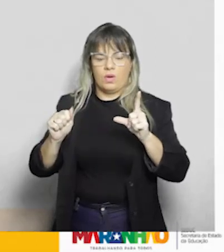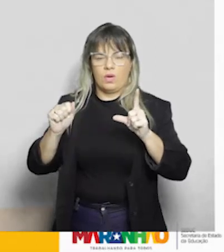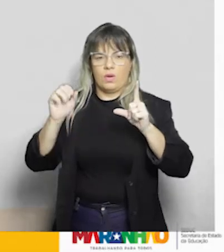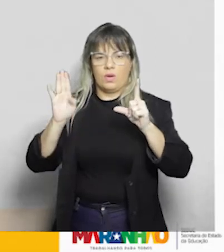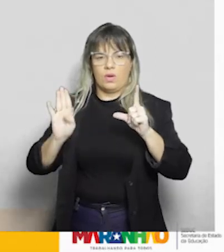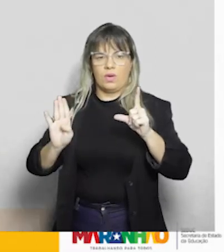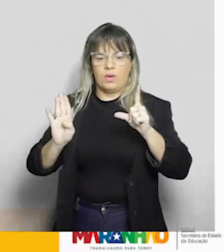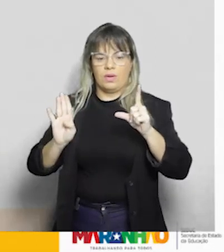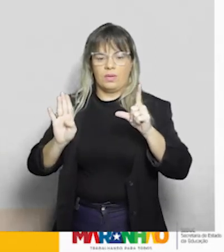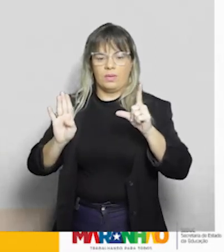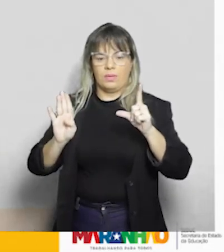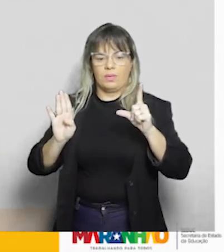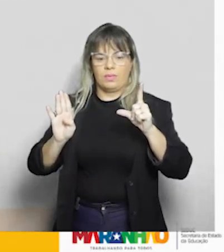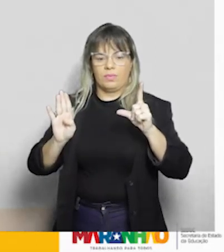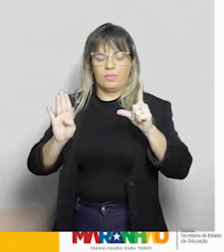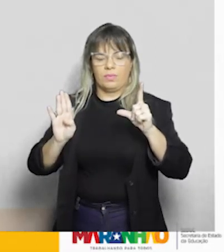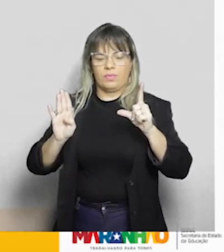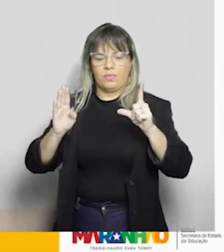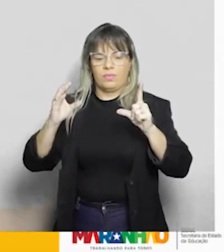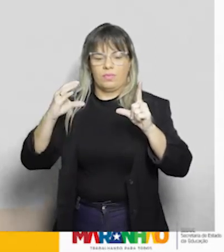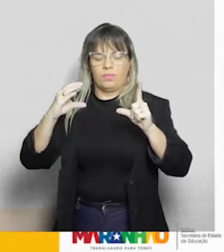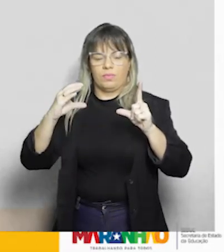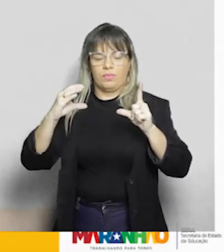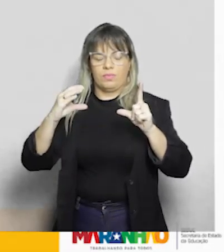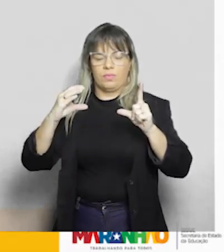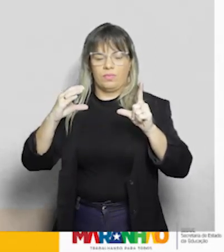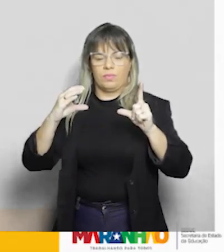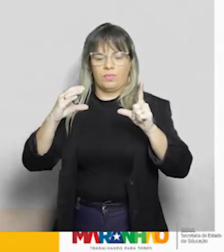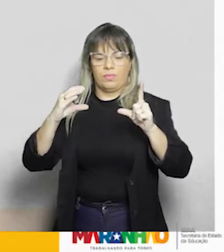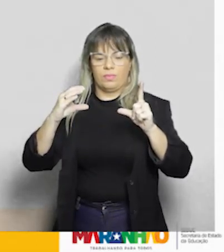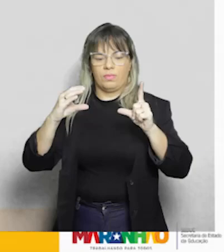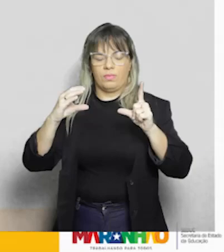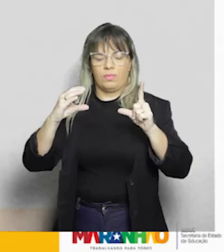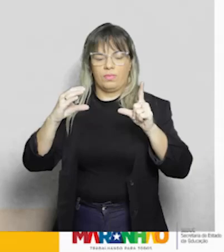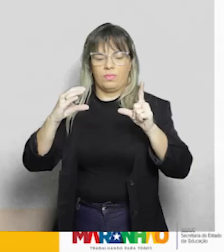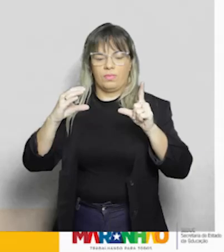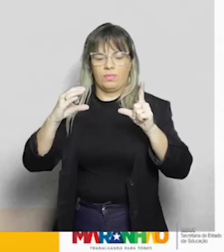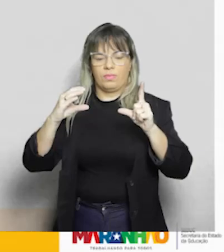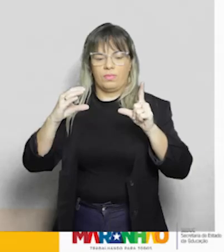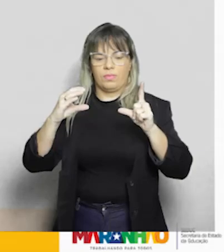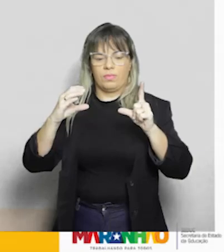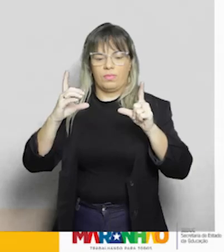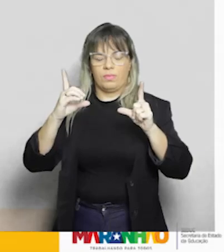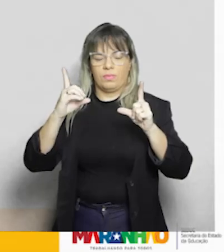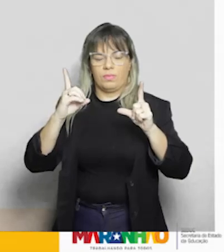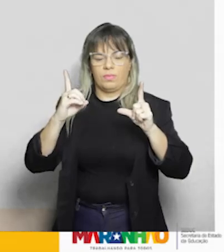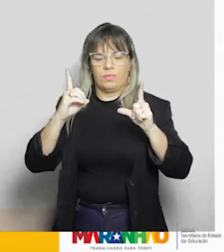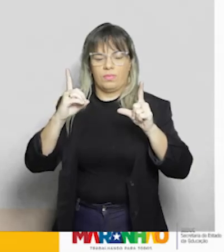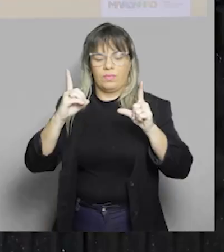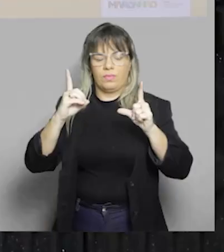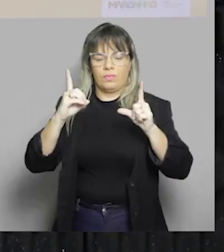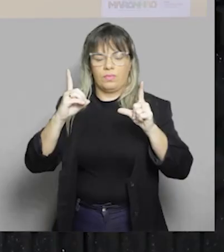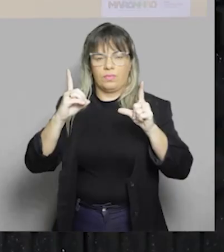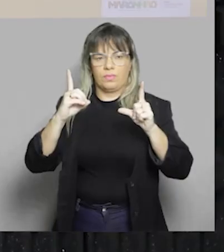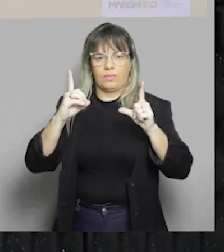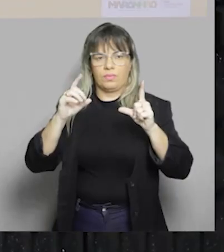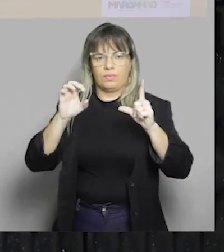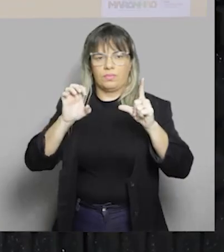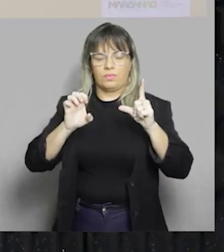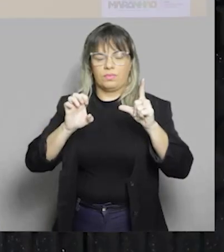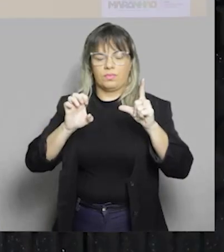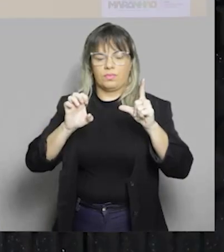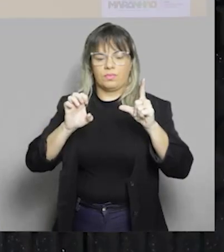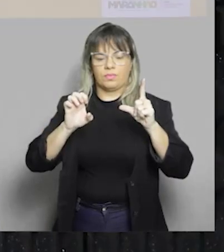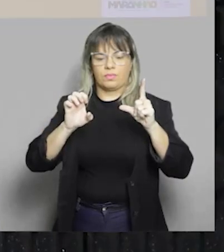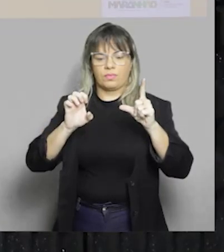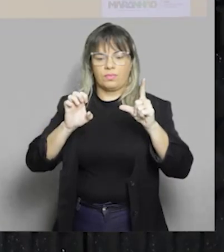modelo exportador, valorização dos saberes tradicionais, o abrandamento de conflitos violentos ou fortalecimento das